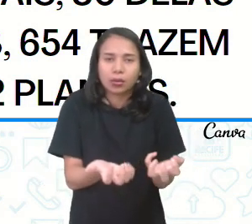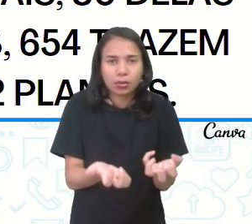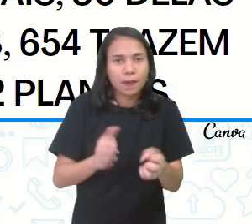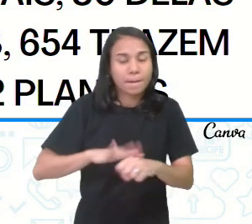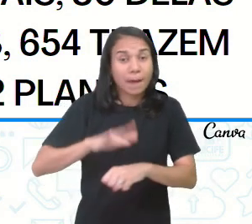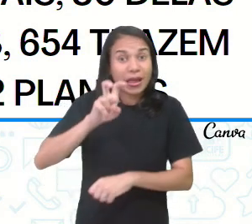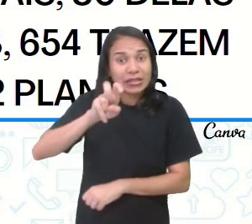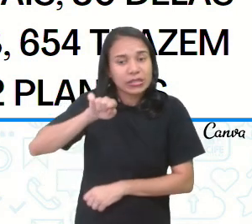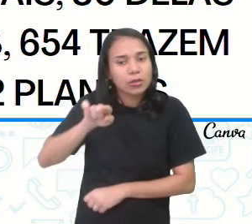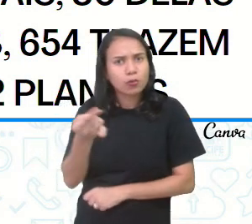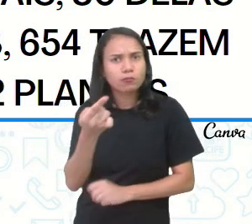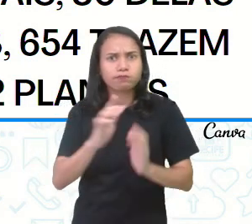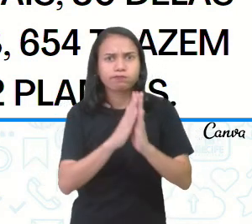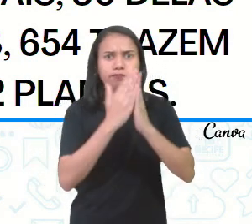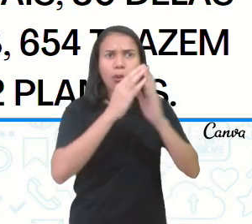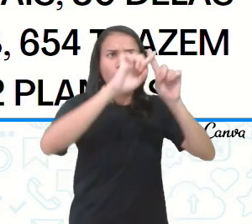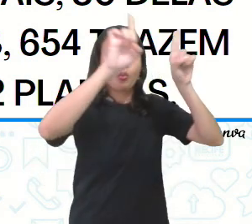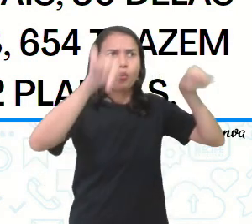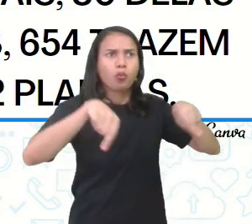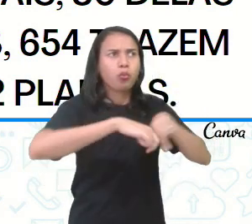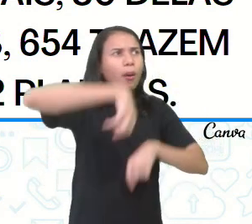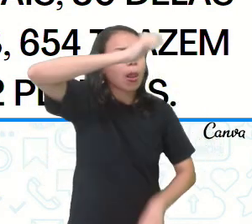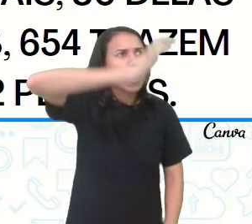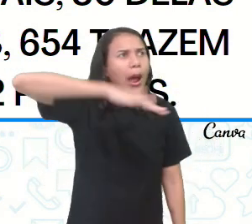5.000 obras de Cândido Portinari,